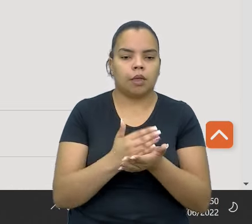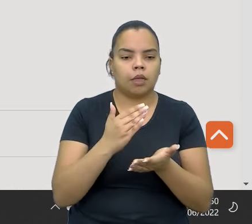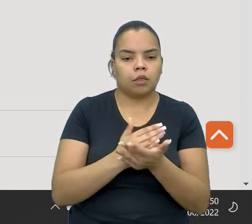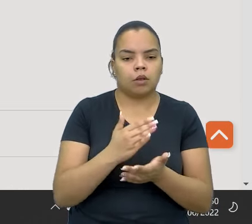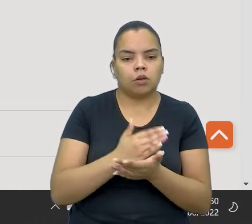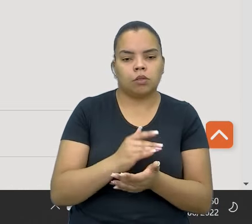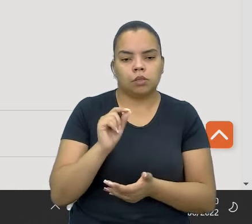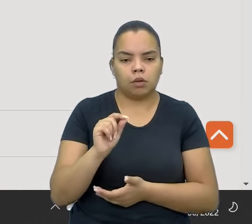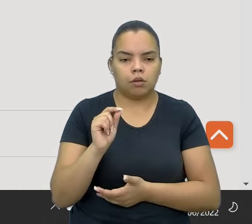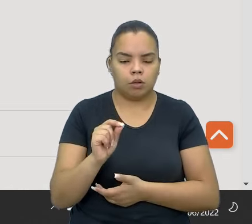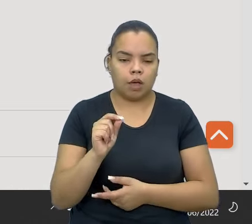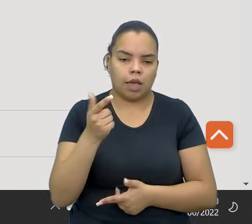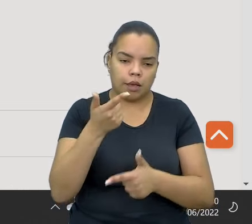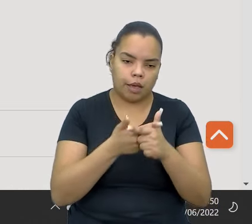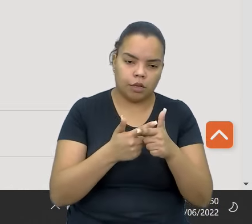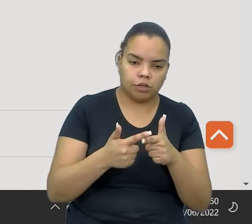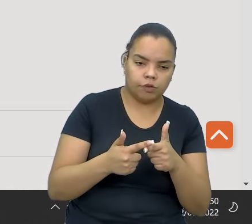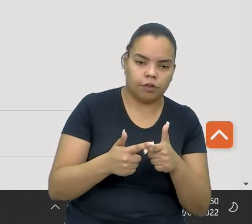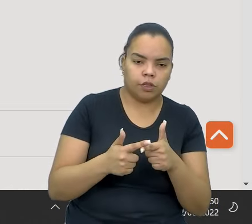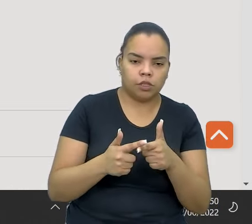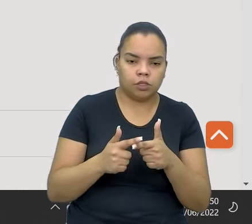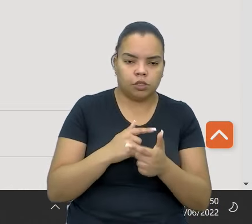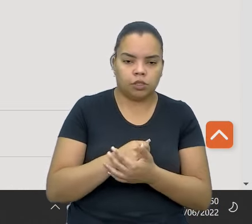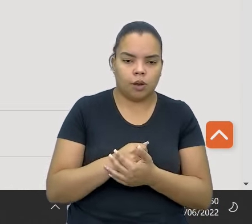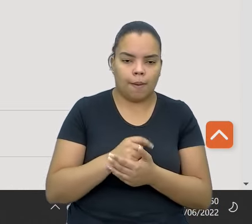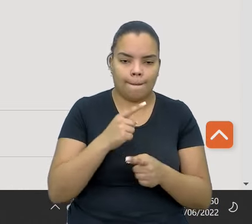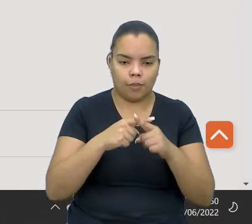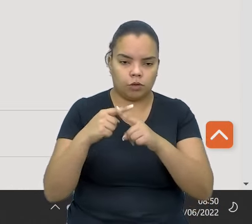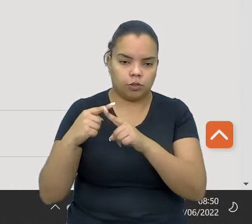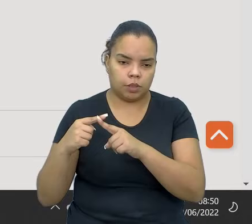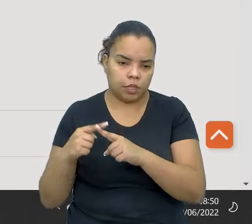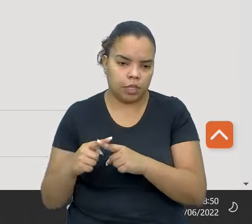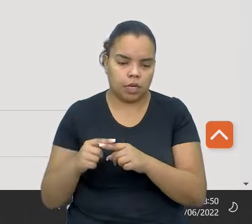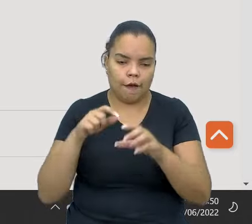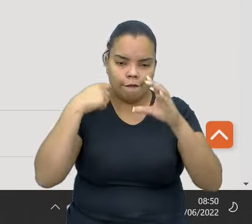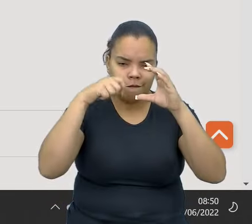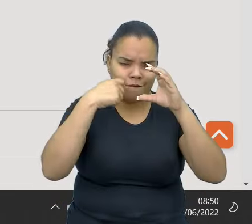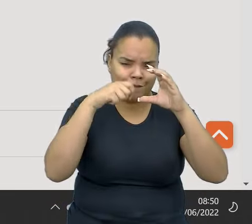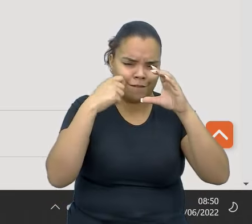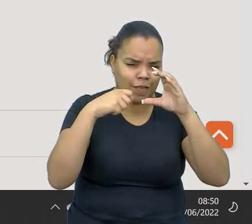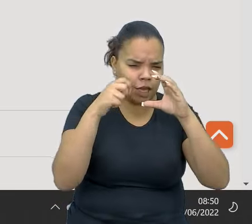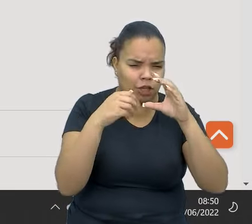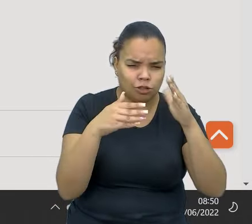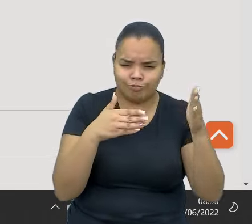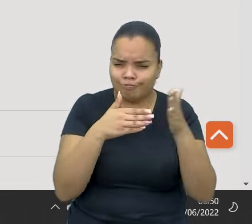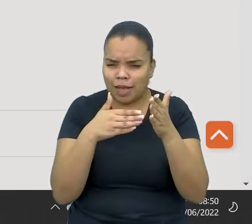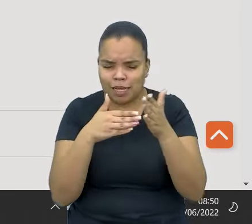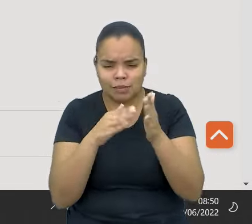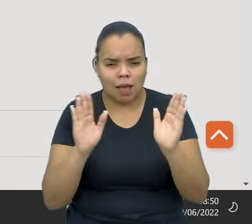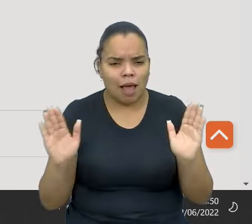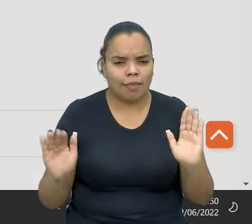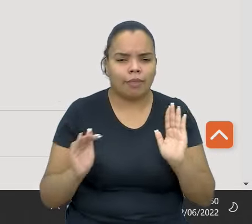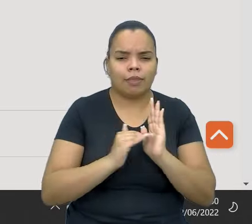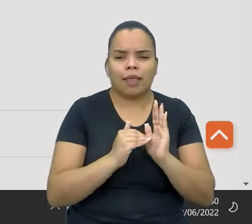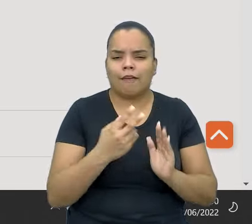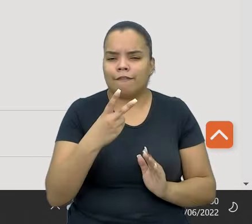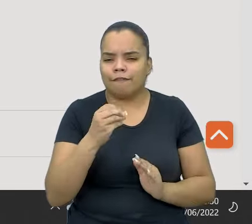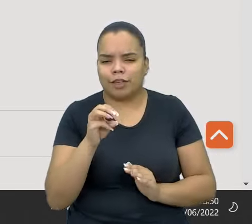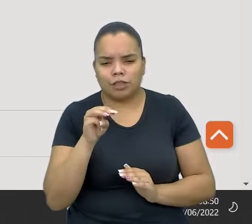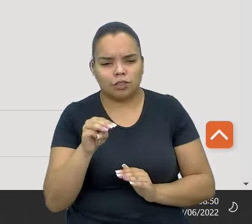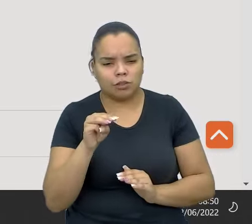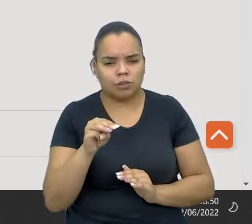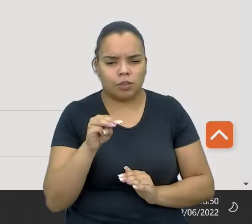mapa, quem divide e multiplica. É um vídeo curto, todos os vídeos são curtinhos, gente, no máximo aí estourando 20 minutinhos, mas